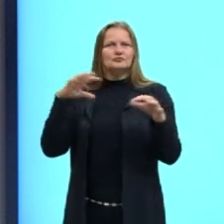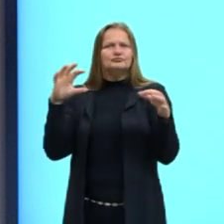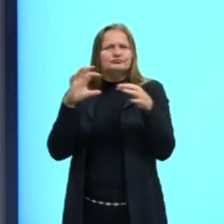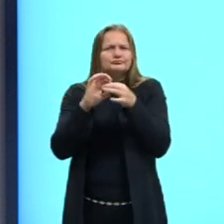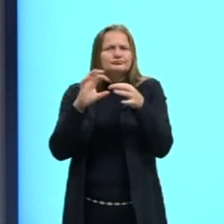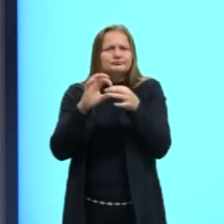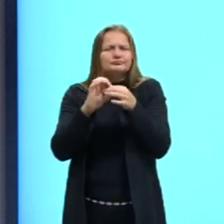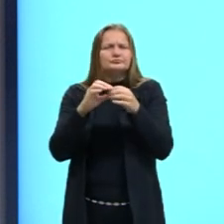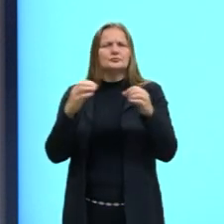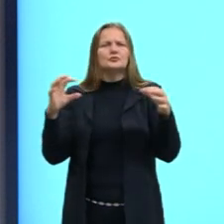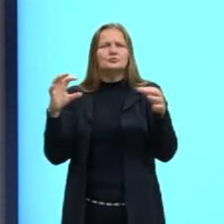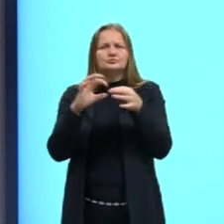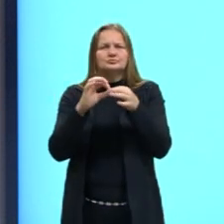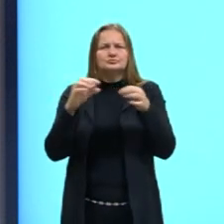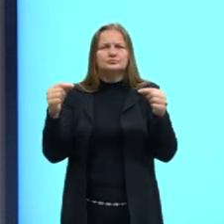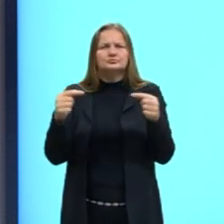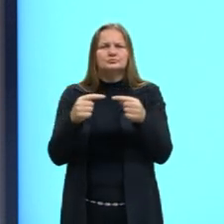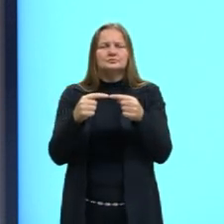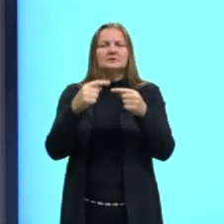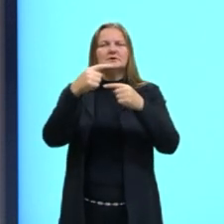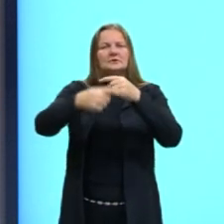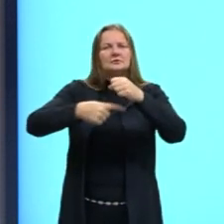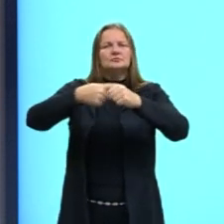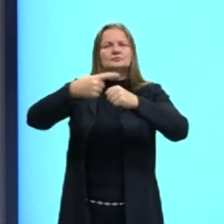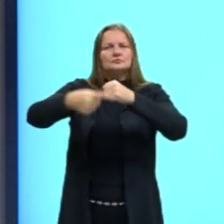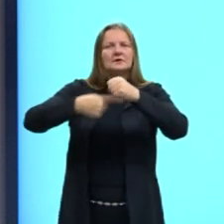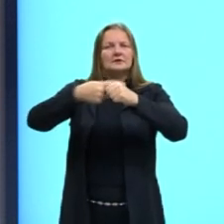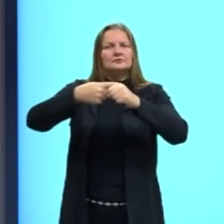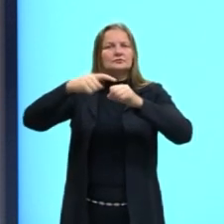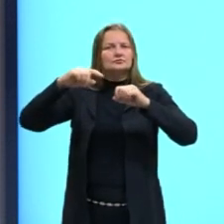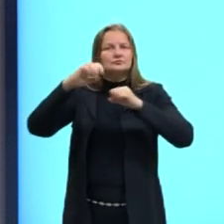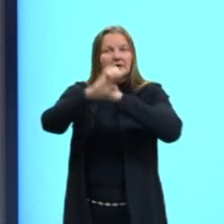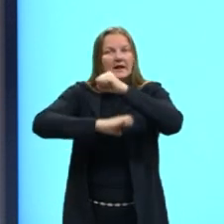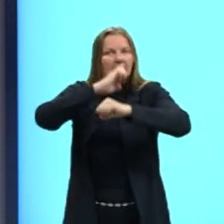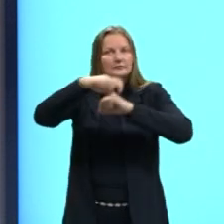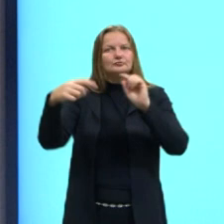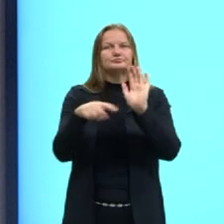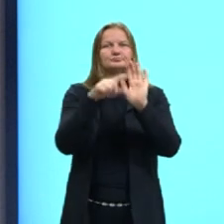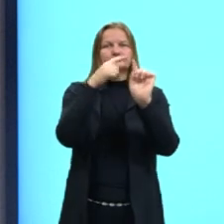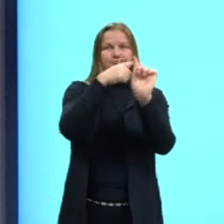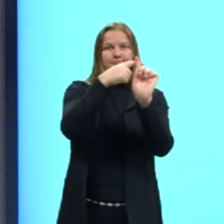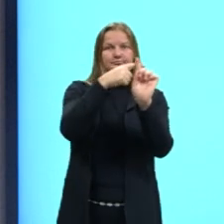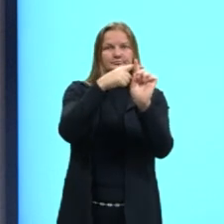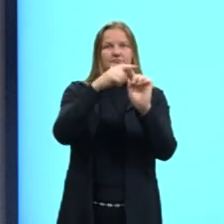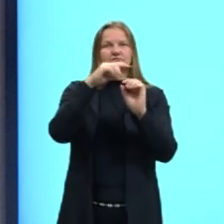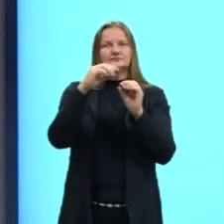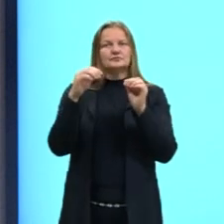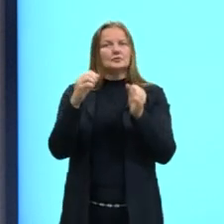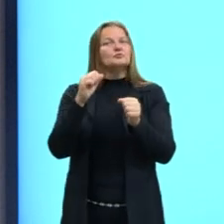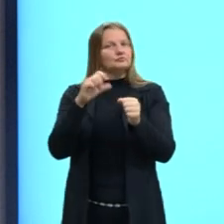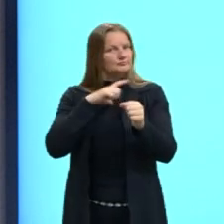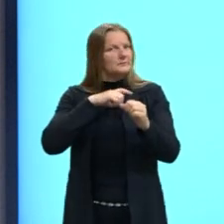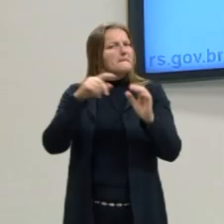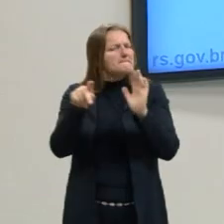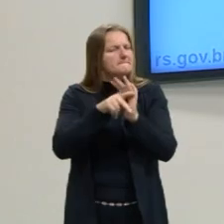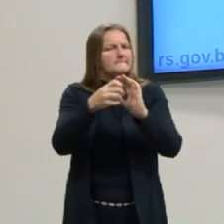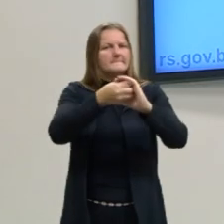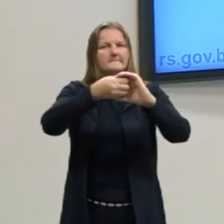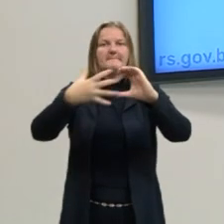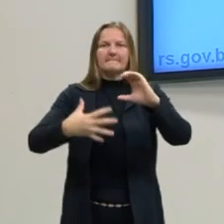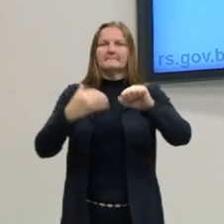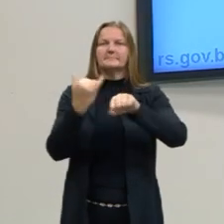elementos os meus átomos tá são átomos eletropositivos que são é uma característica dos metais está falando só